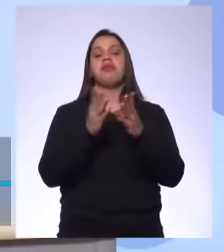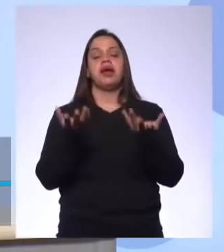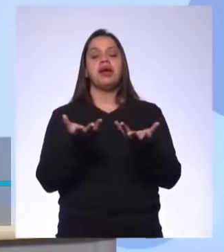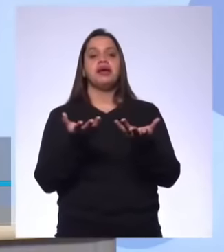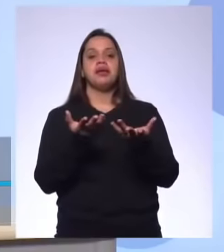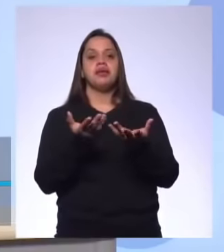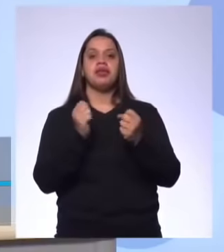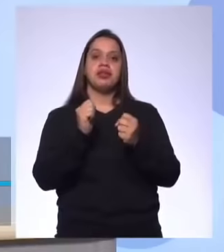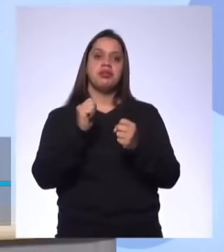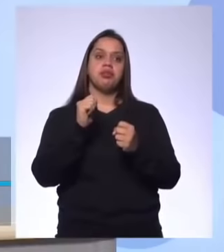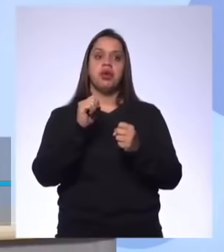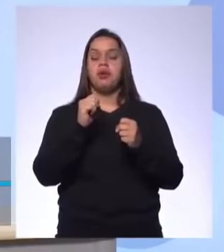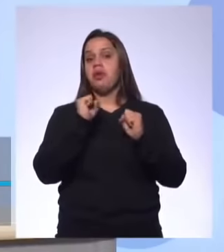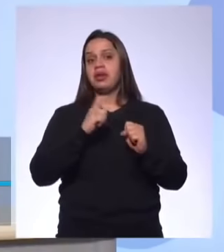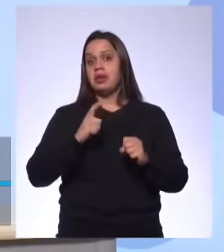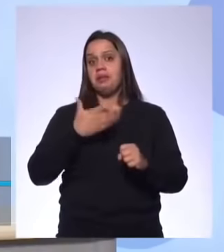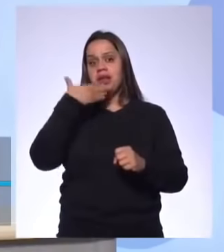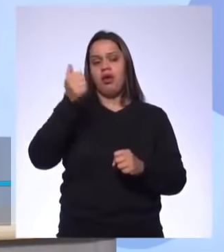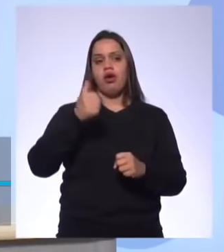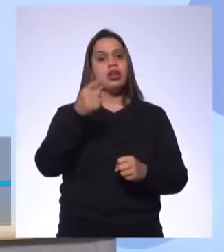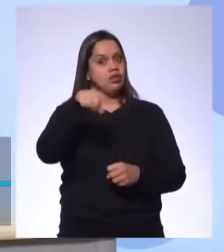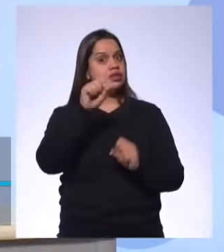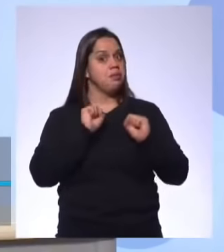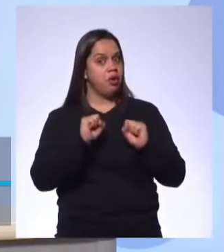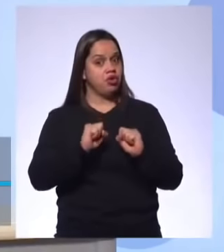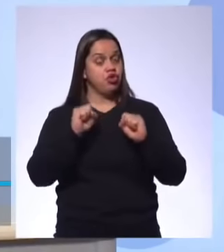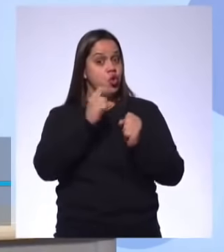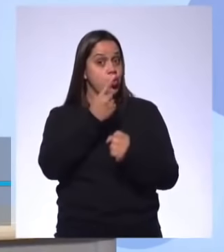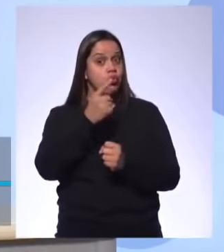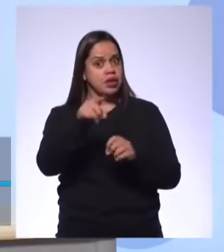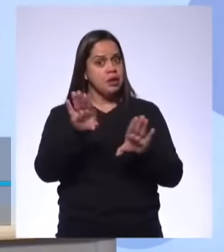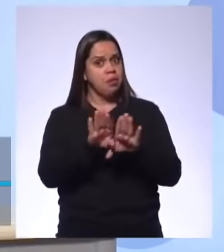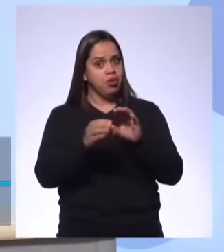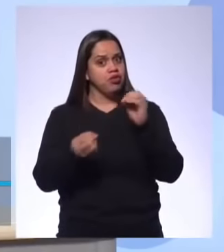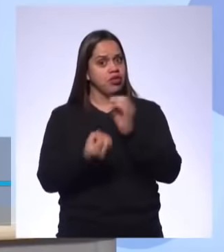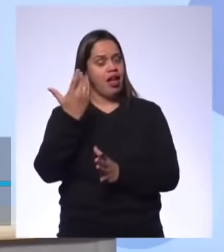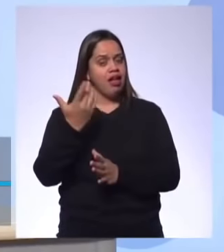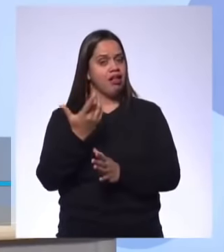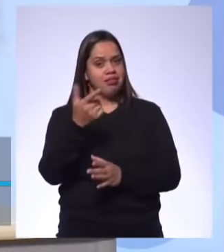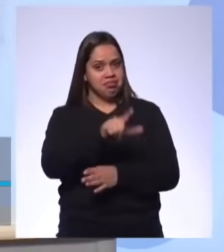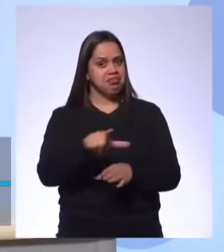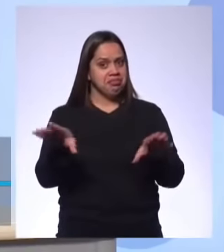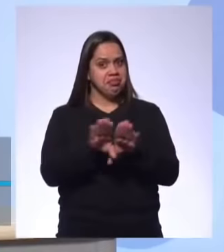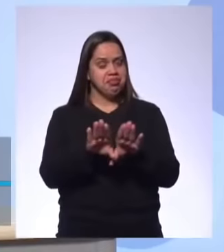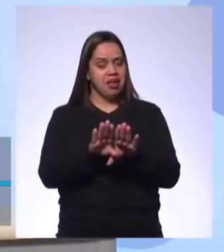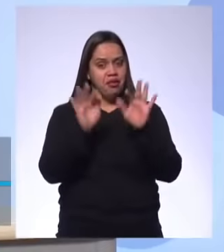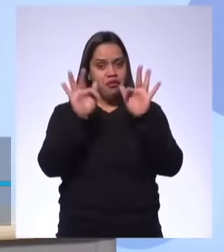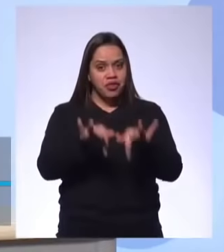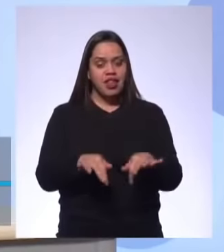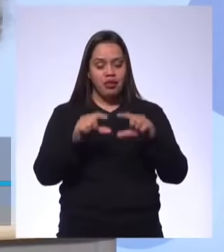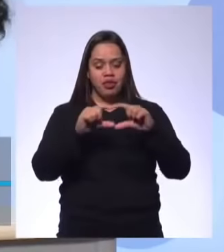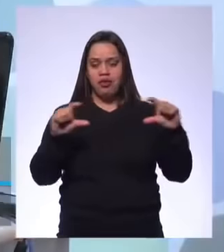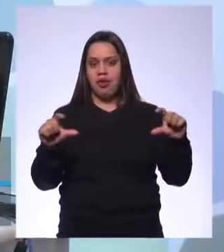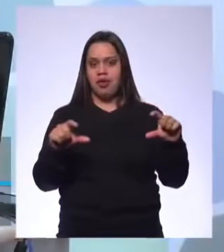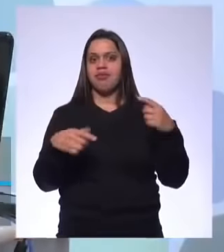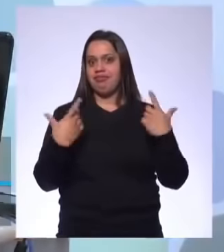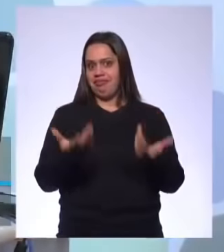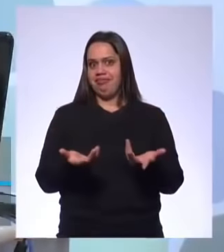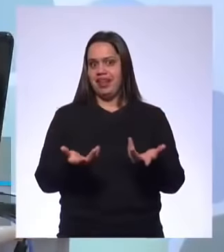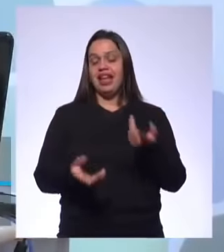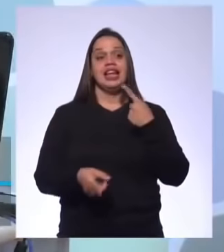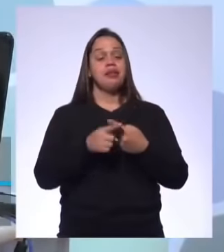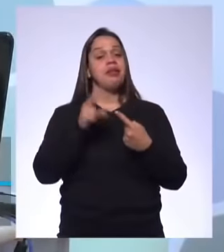final? Recrie também o último parágrafo, coloca mais emoção, você pode fazer isso. E fora que eu criei uma baita expectativa, né?